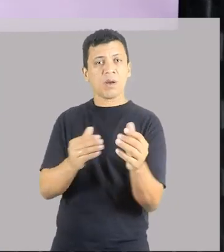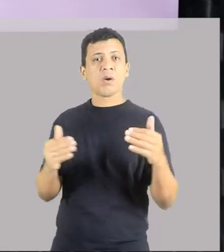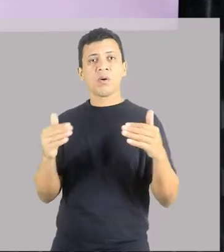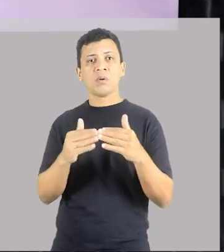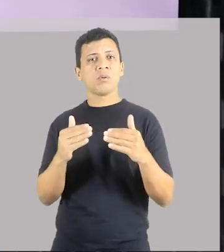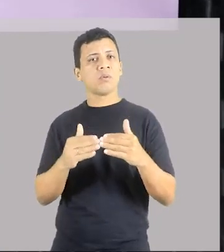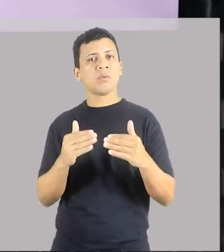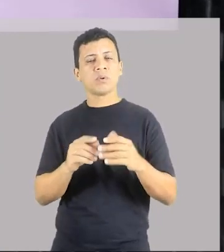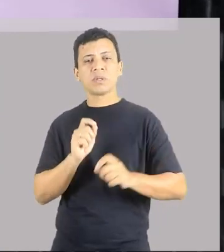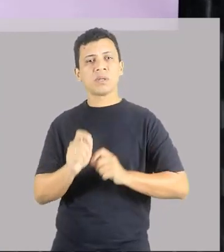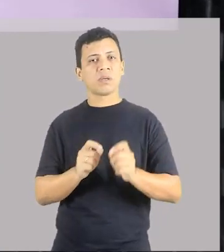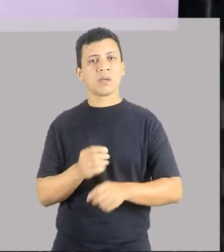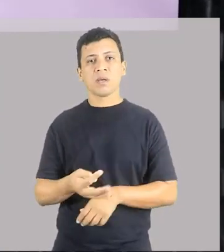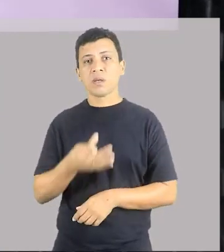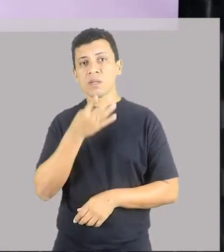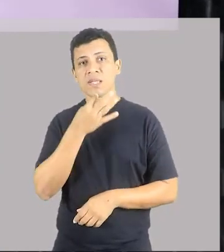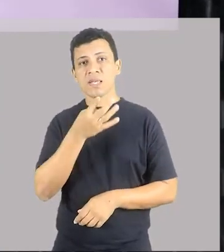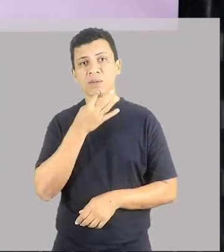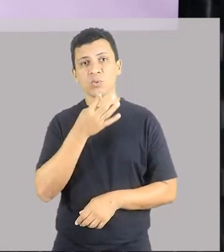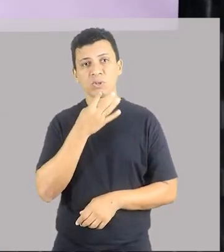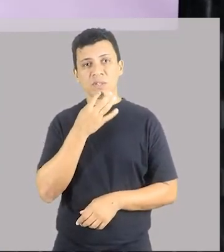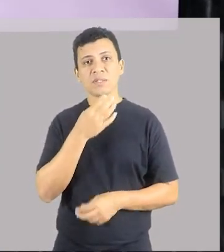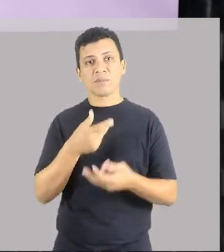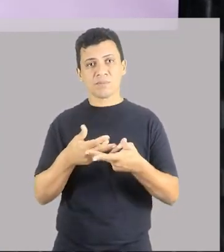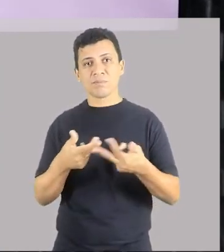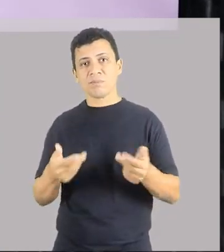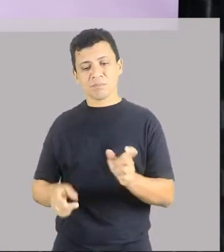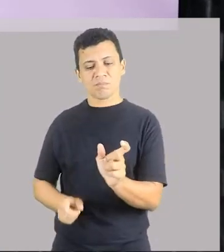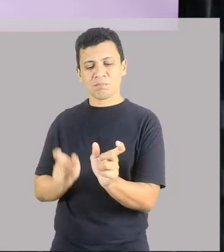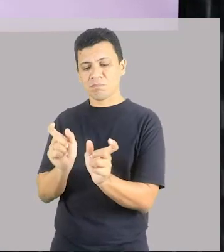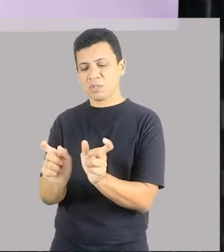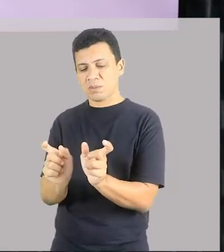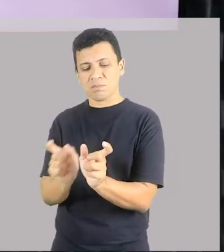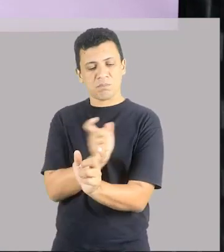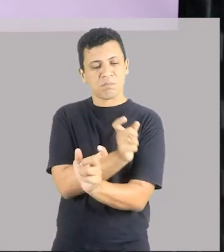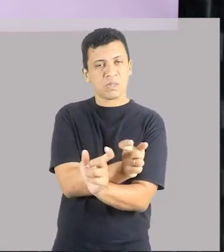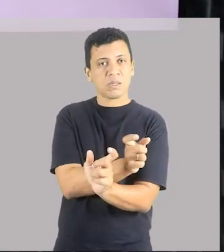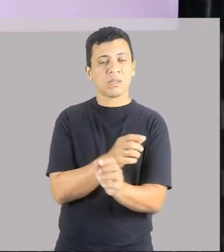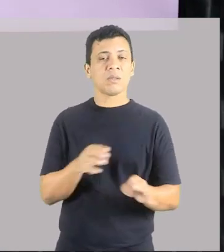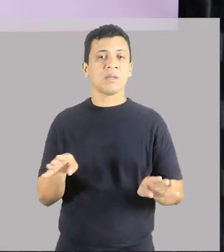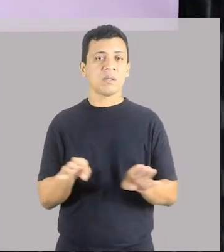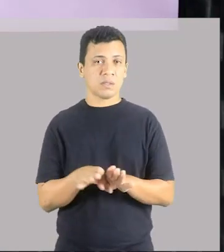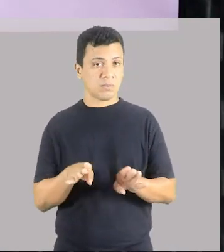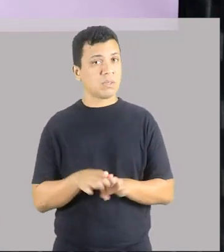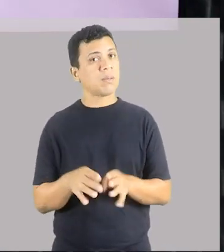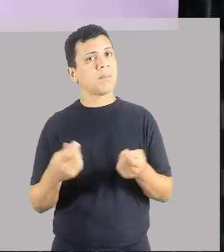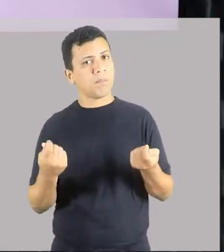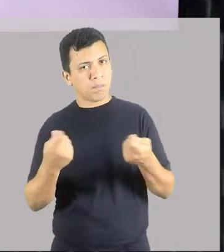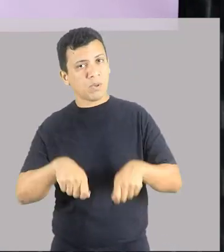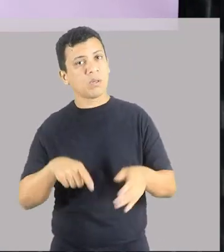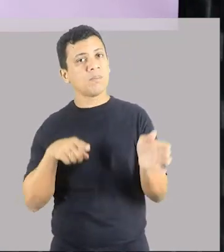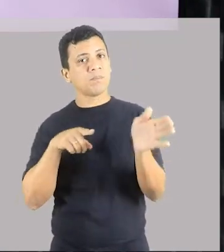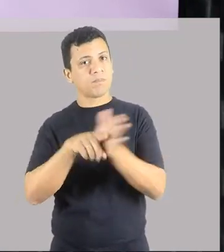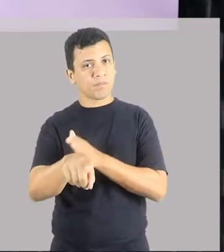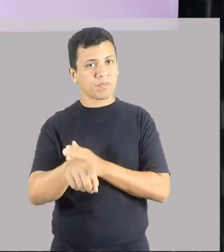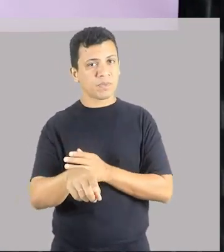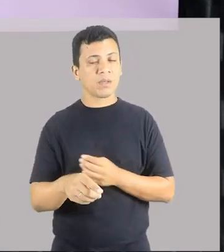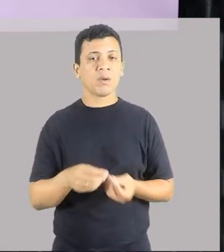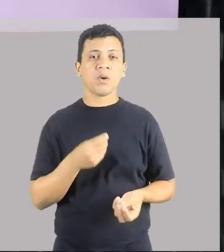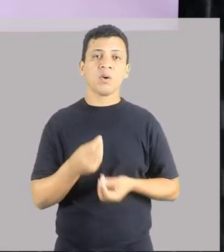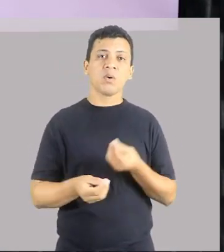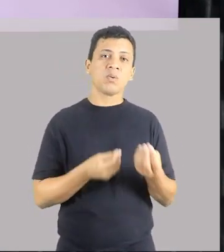agregada no reconhecimento desses elementos Mas pode apare podem aparecer também questões explorando a